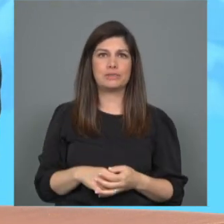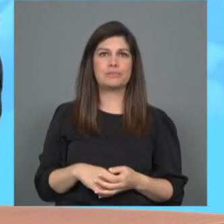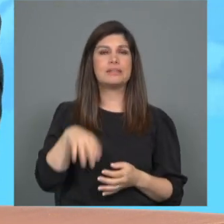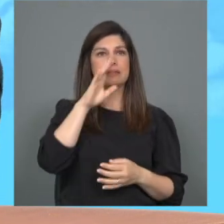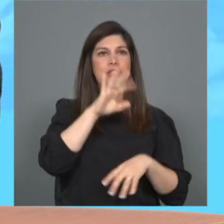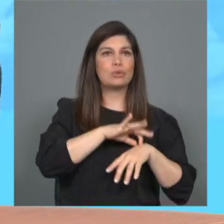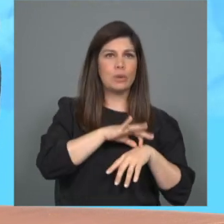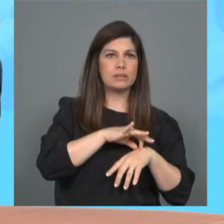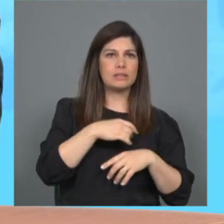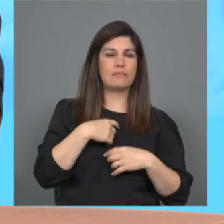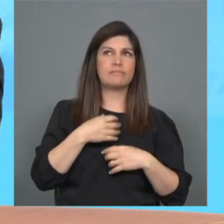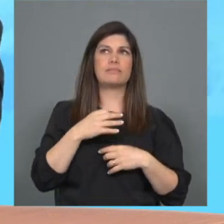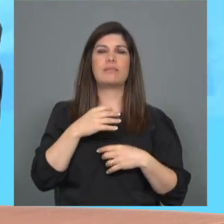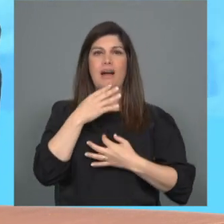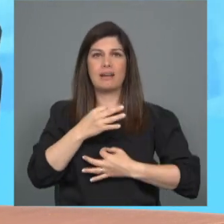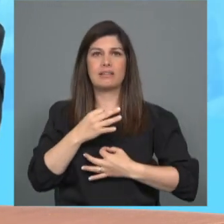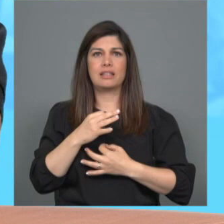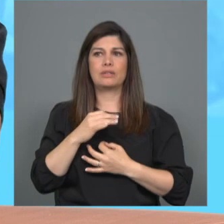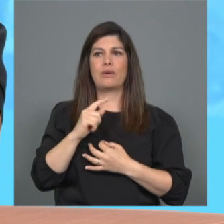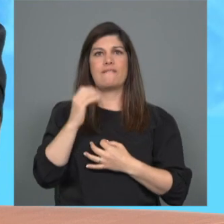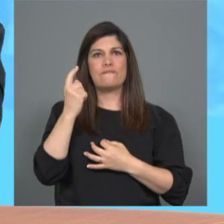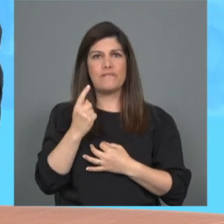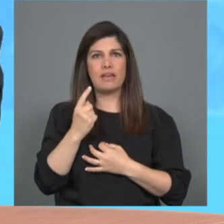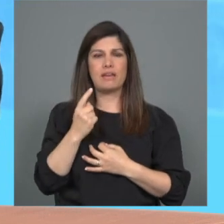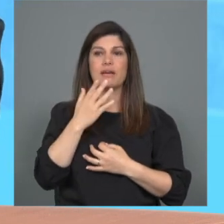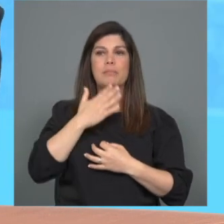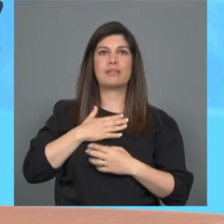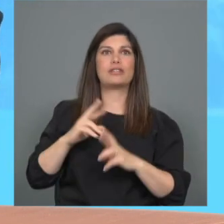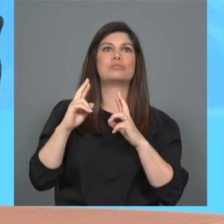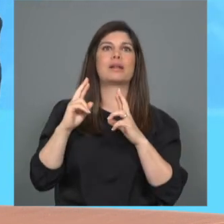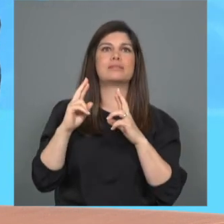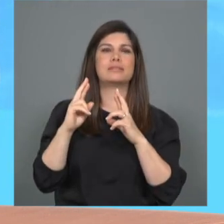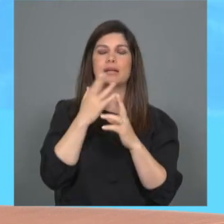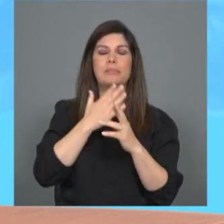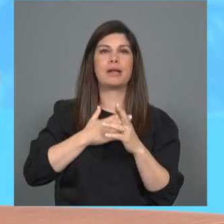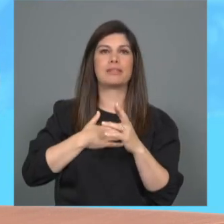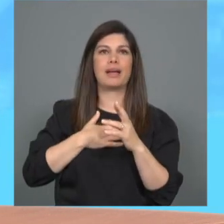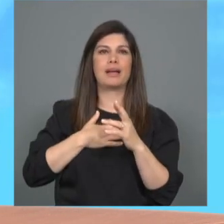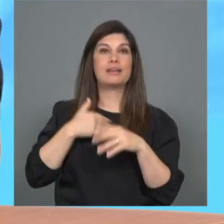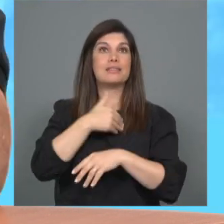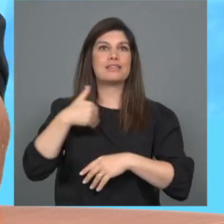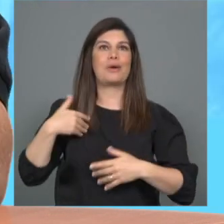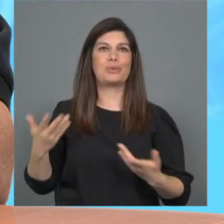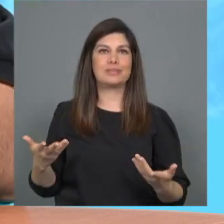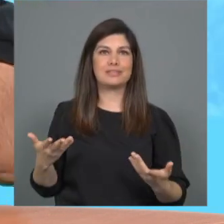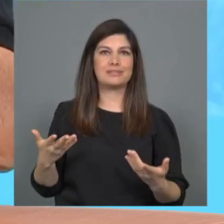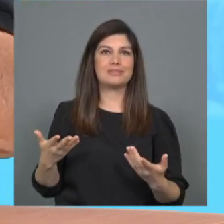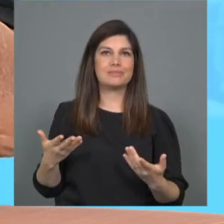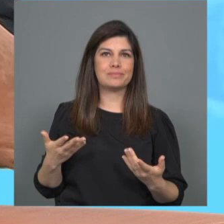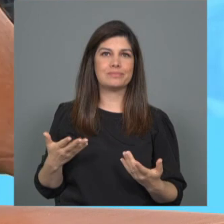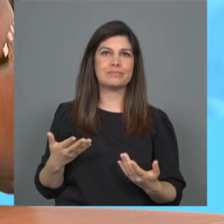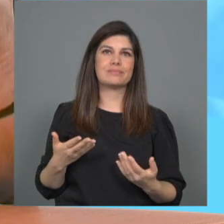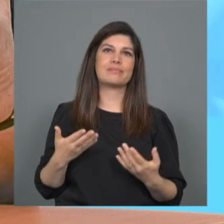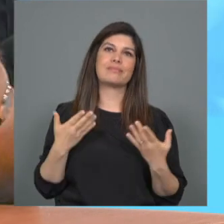saúde. Então, é uma crença que nos conduz a uma esperança extremamente libertadora. Quer dizer, por isso é que eu digo, é uma questão